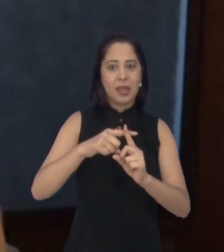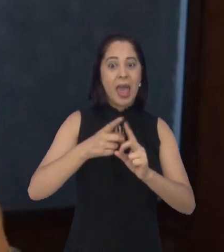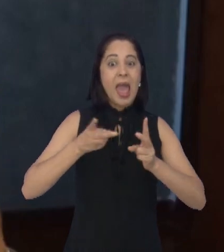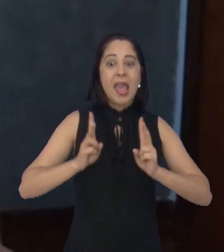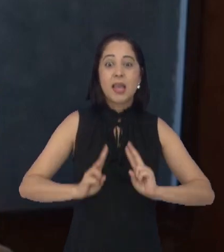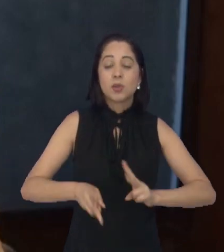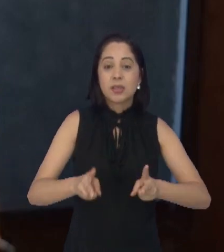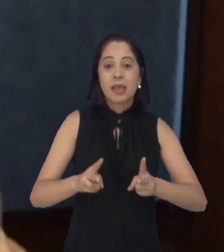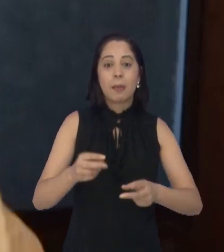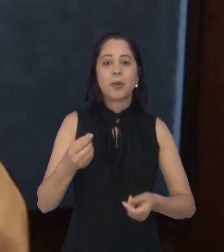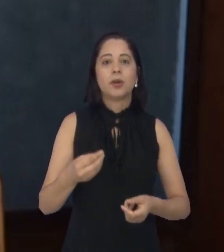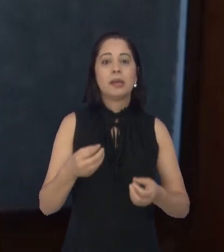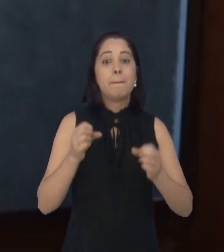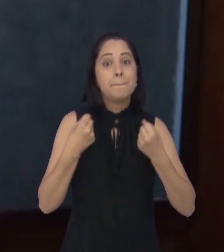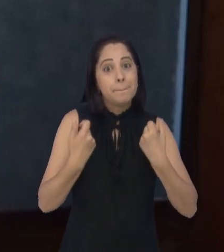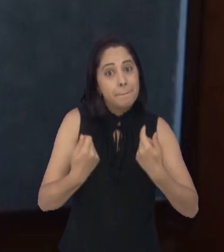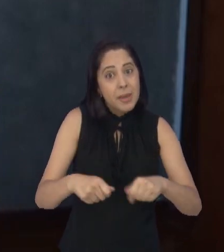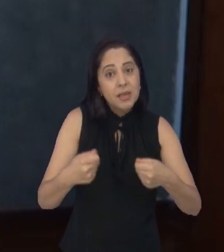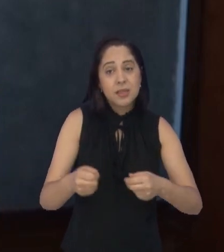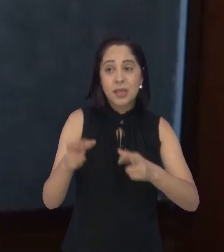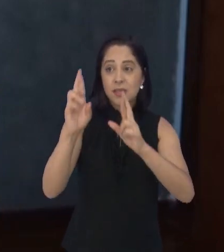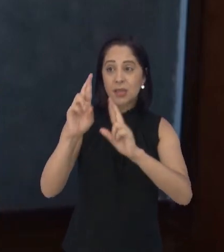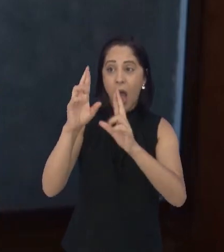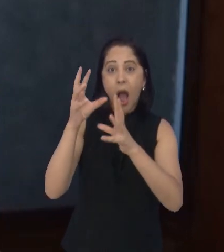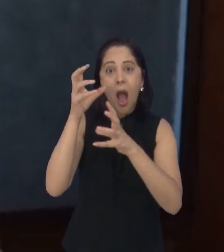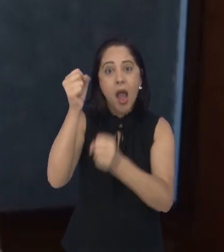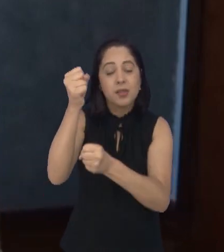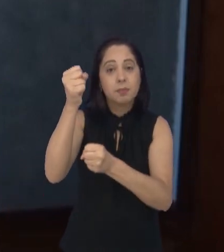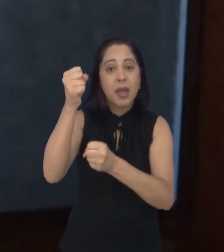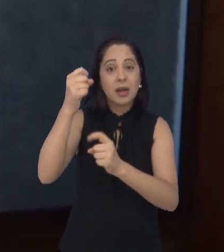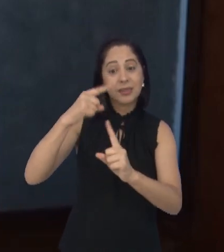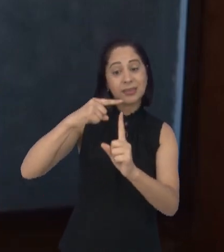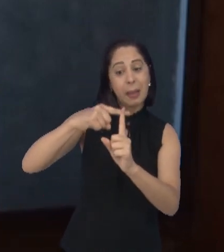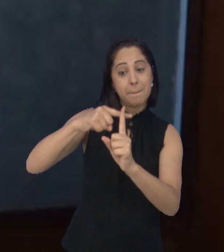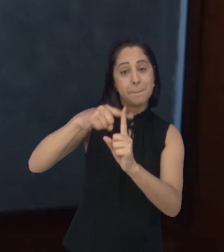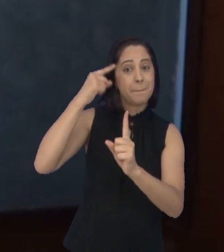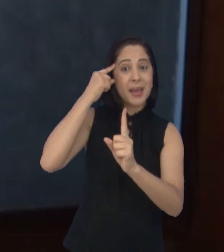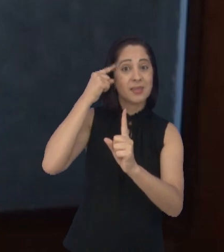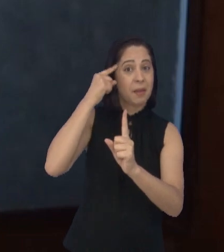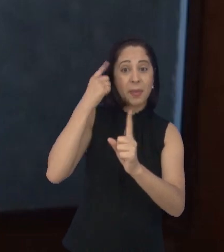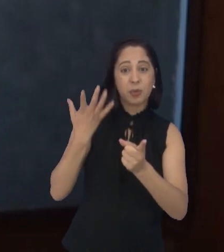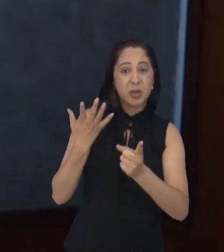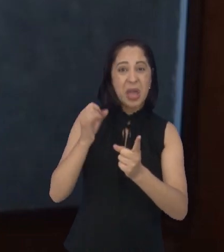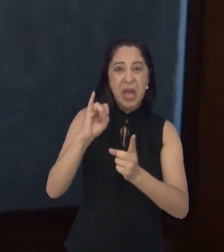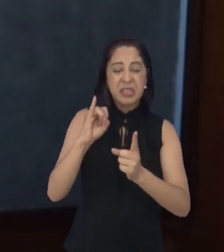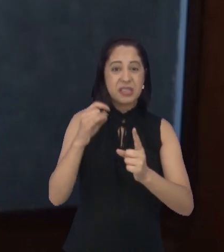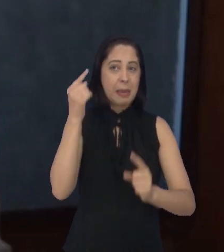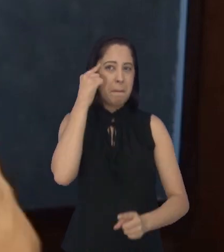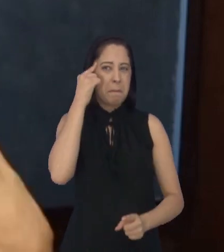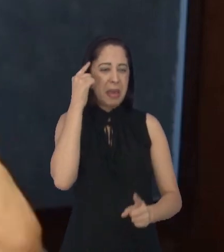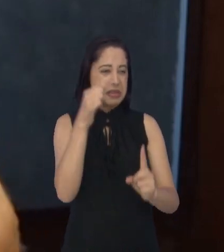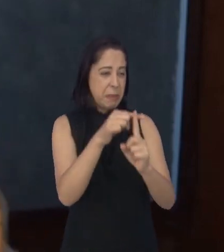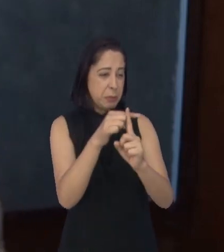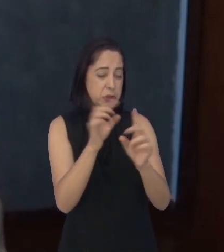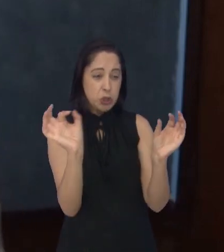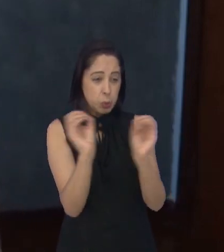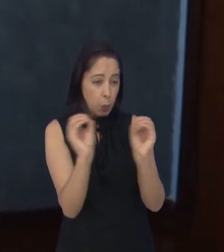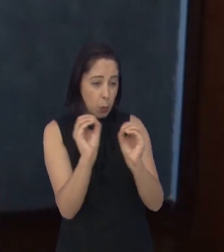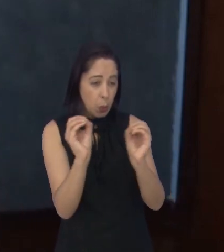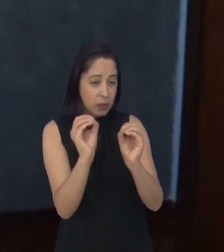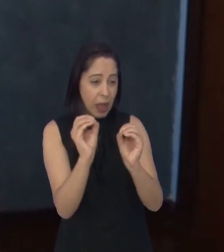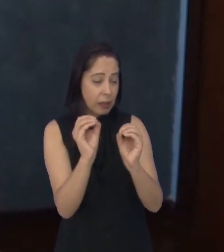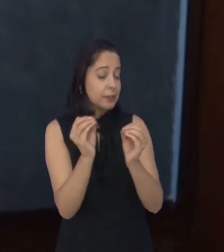sem esperança, sem uma expectativa positiva, você não vai nem no fisioterapeuta. Você